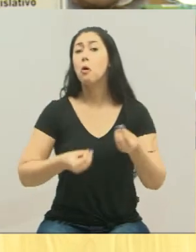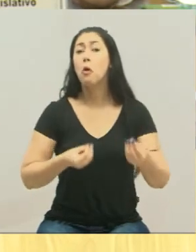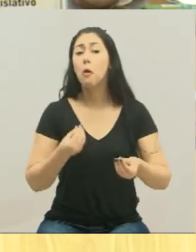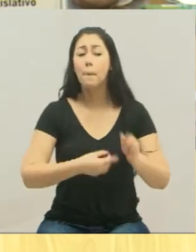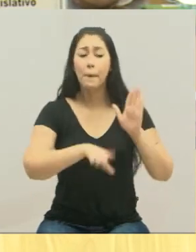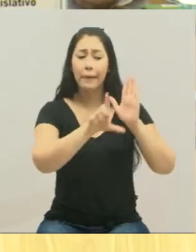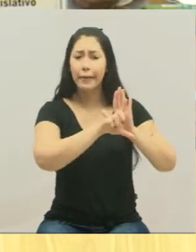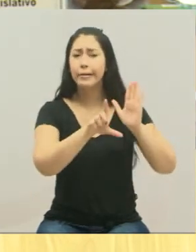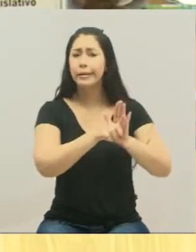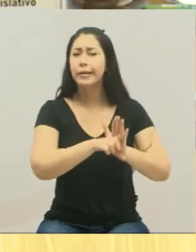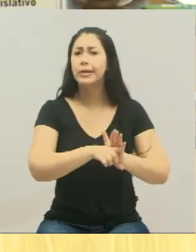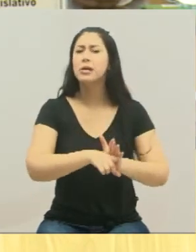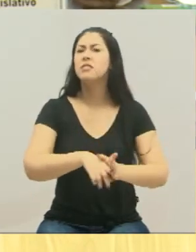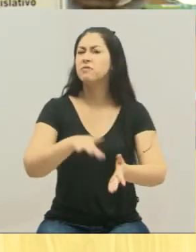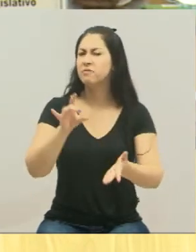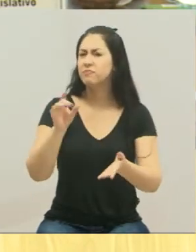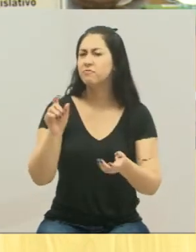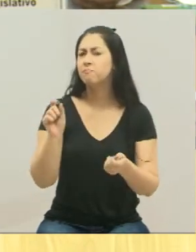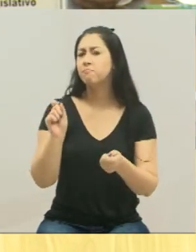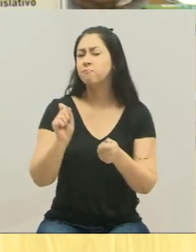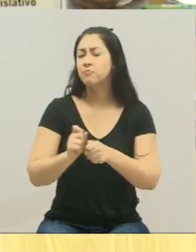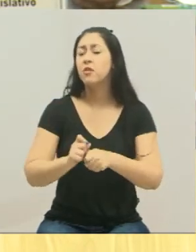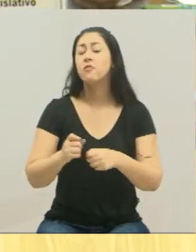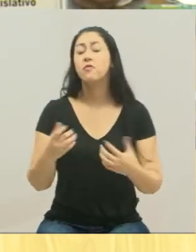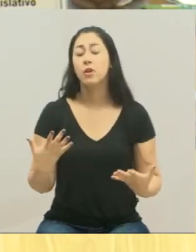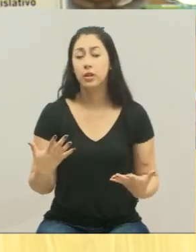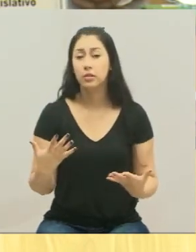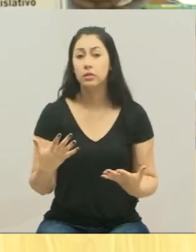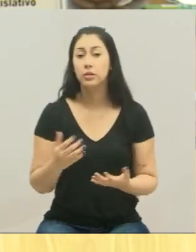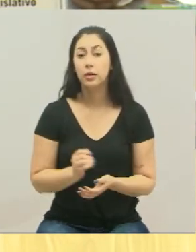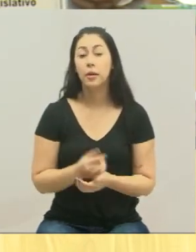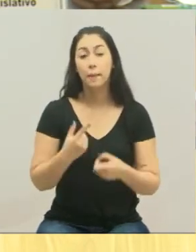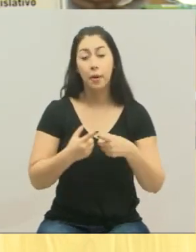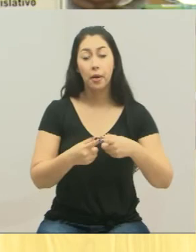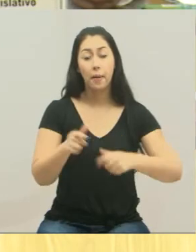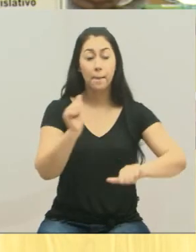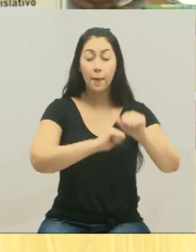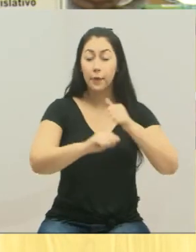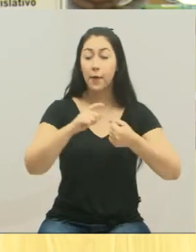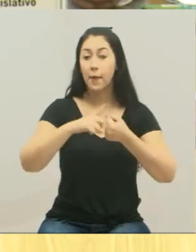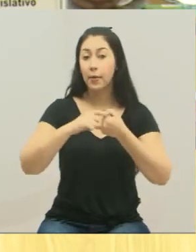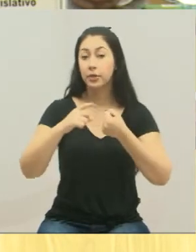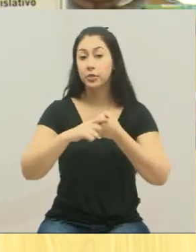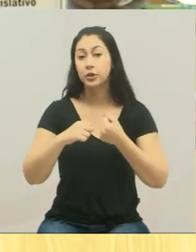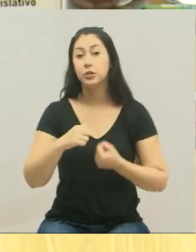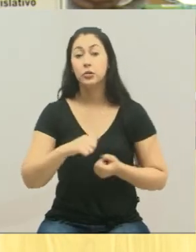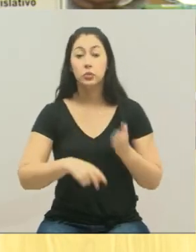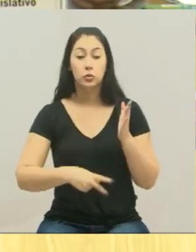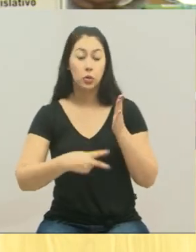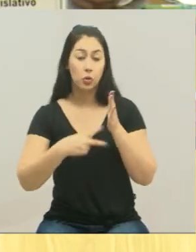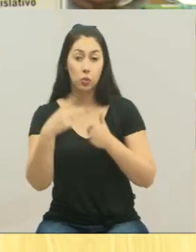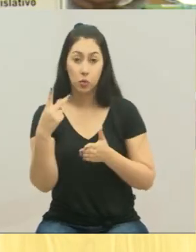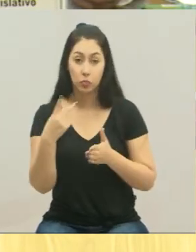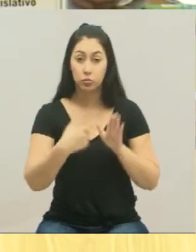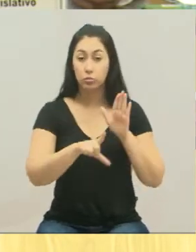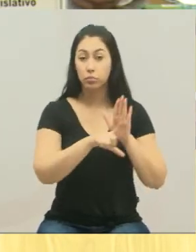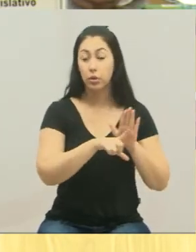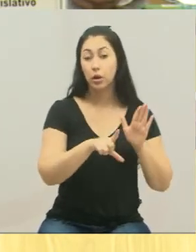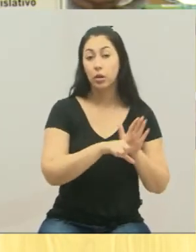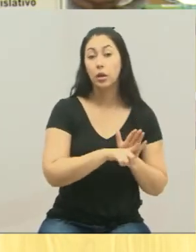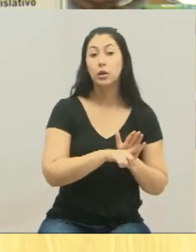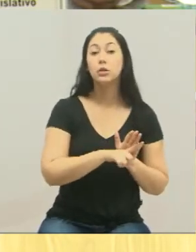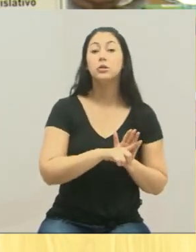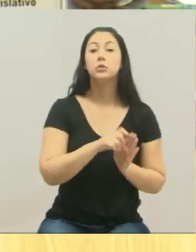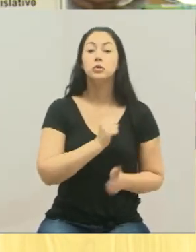número 91/2017, que altera a redação dos artigos 2º, 48 e 50 da Lei Complementar número 68,